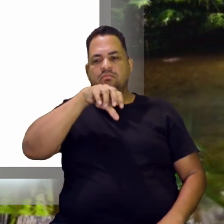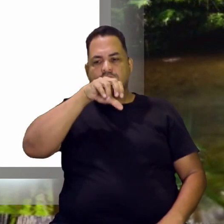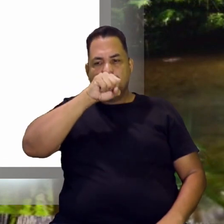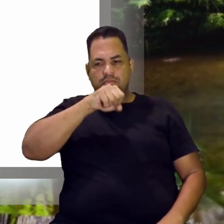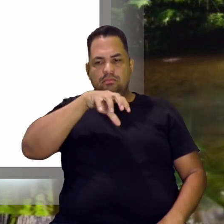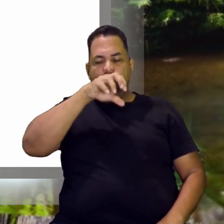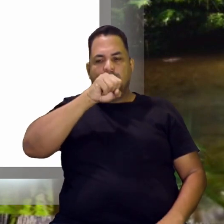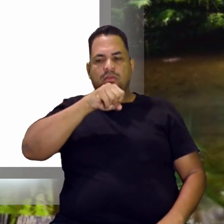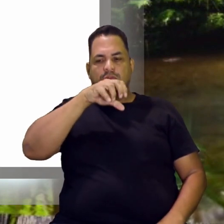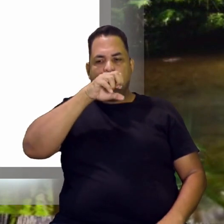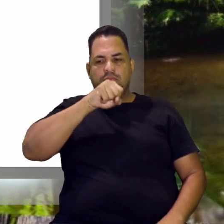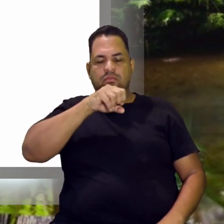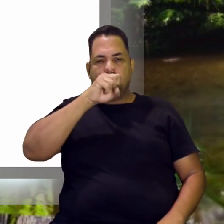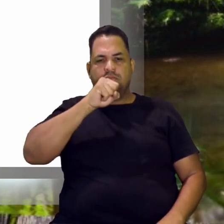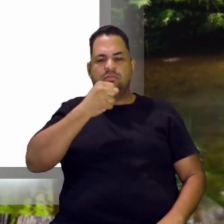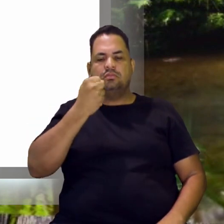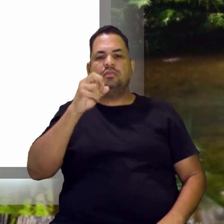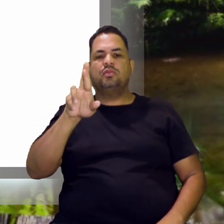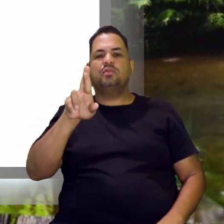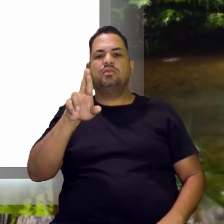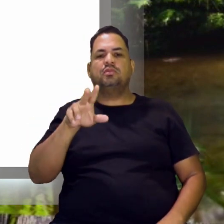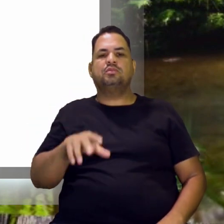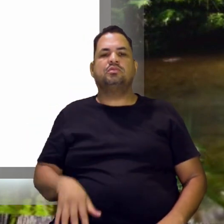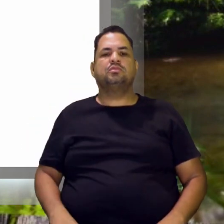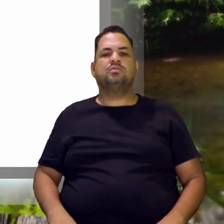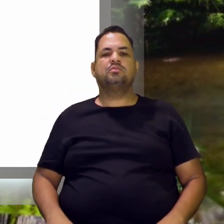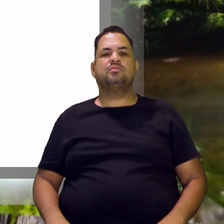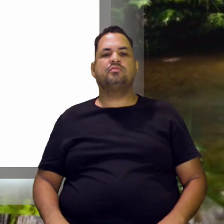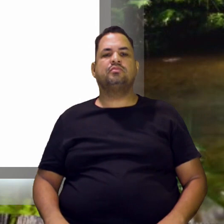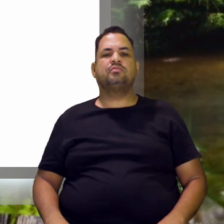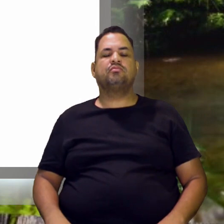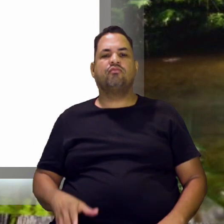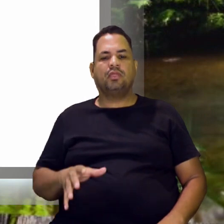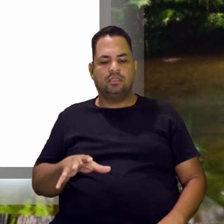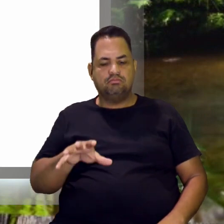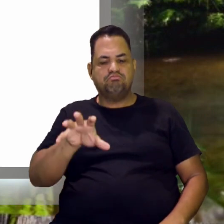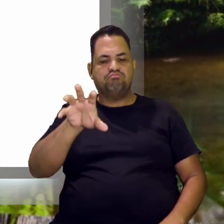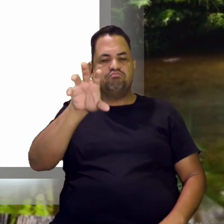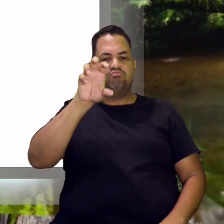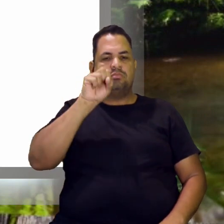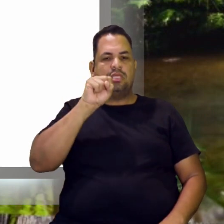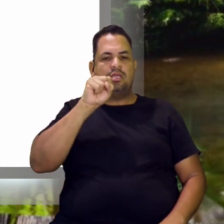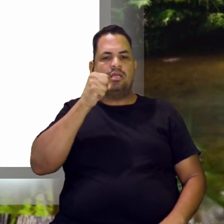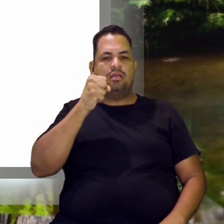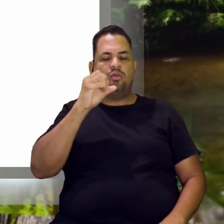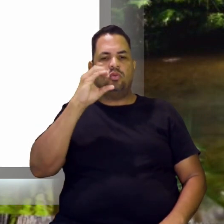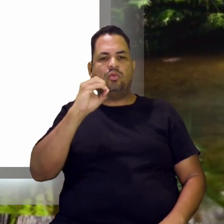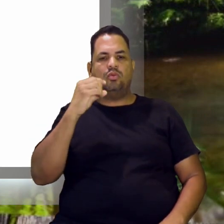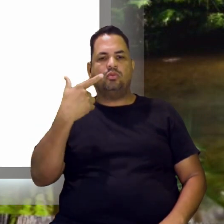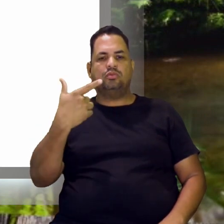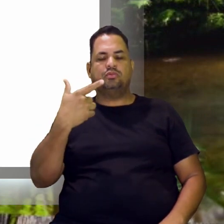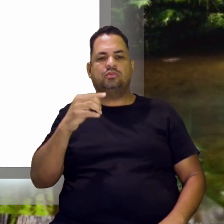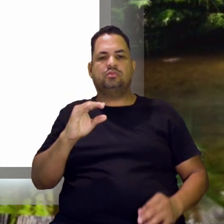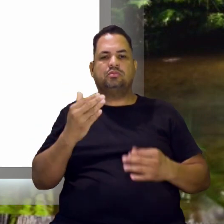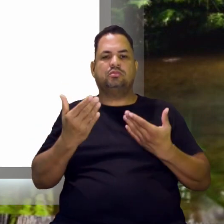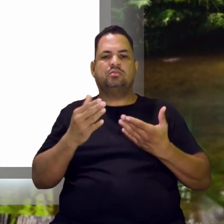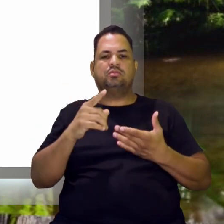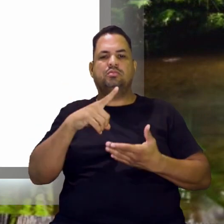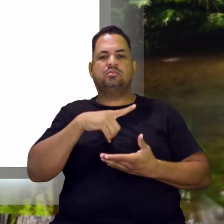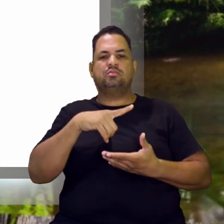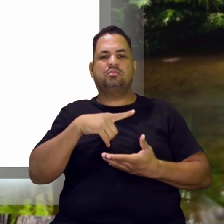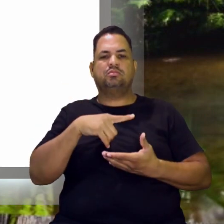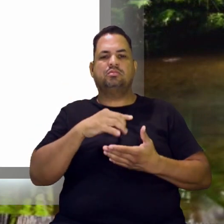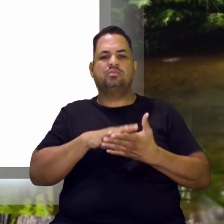e do ar que está na atmosfera, a gente assimila esse oxigênio. Nós temos mecanismo para isso, porque nós temos